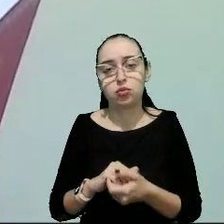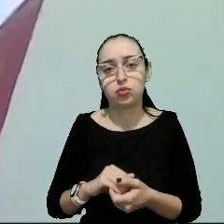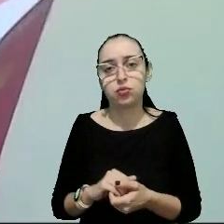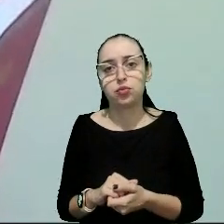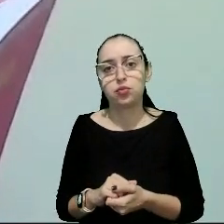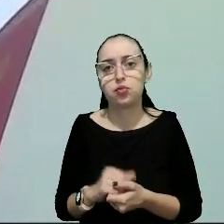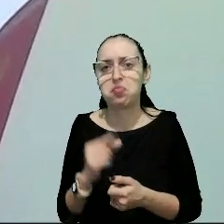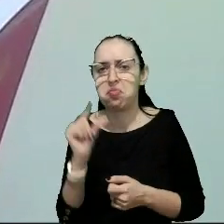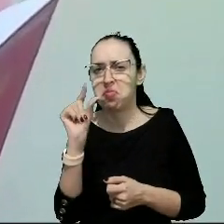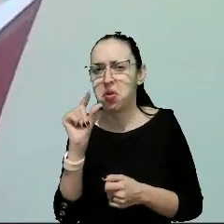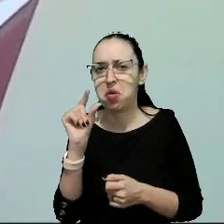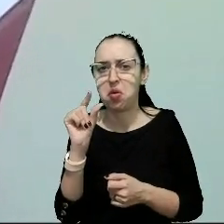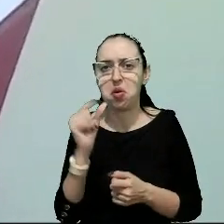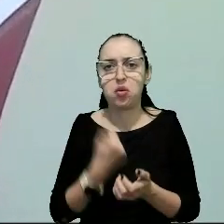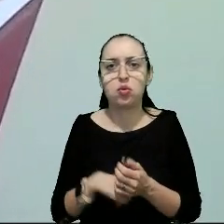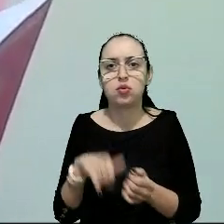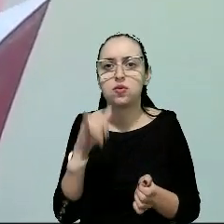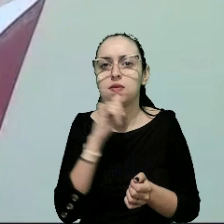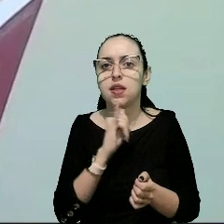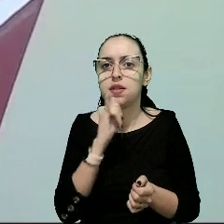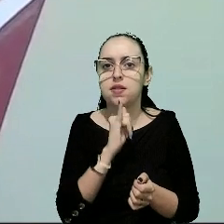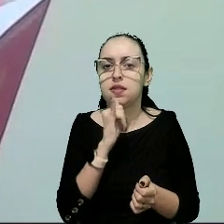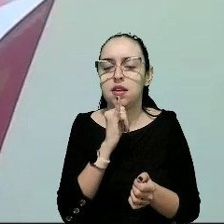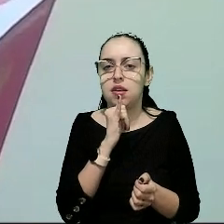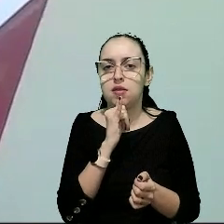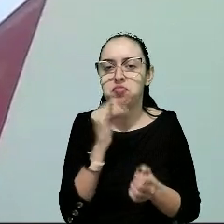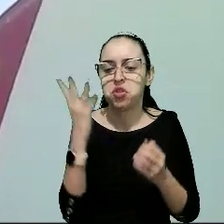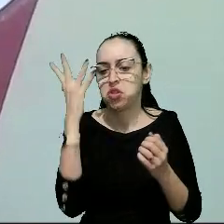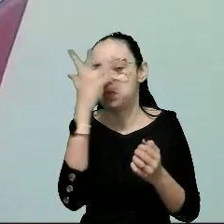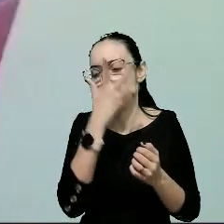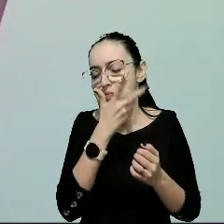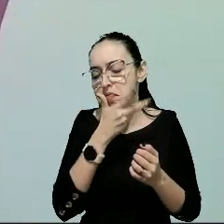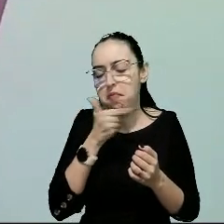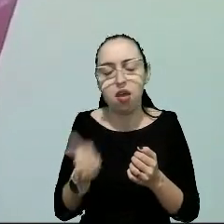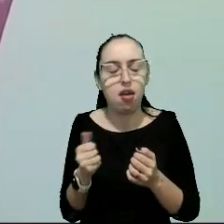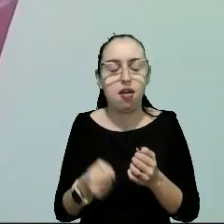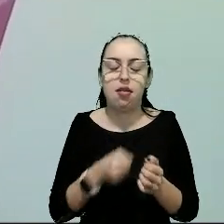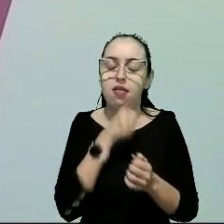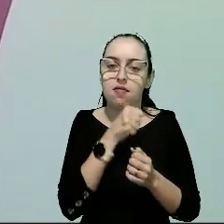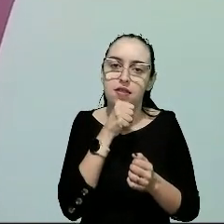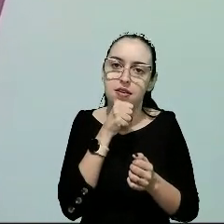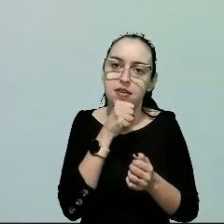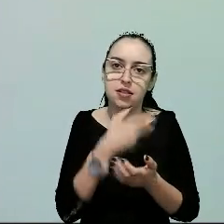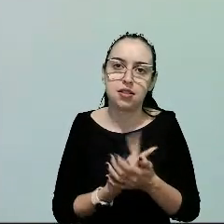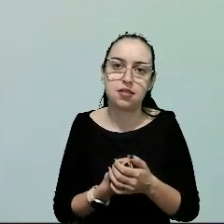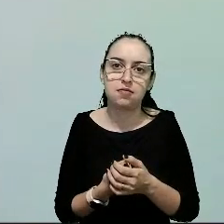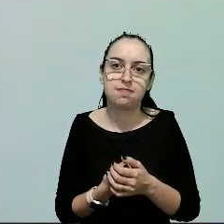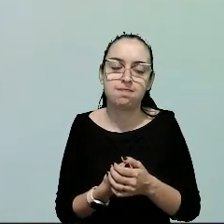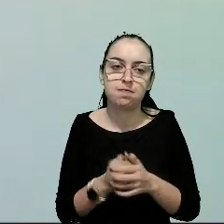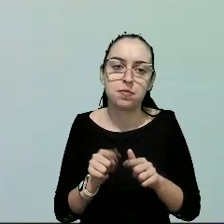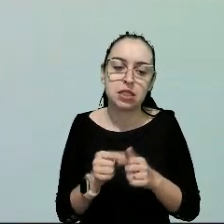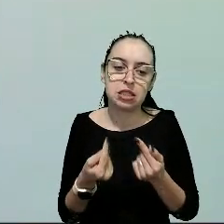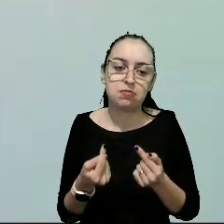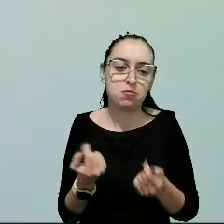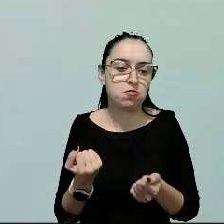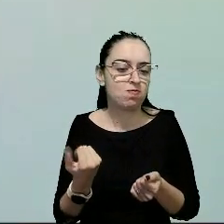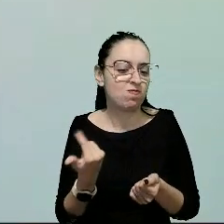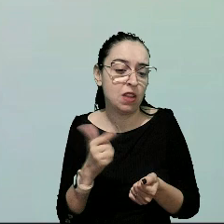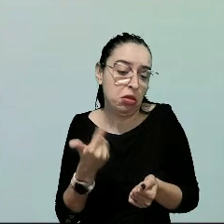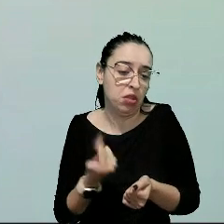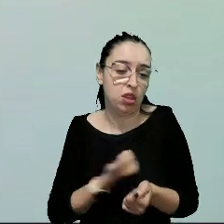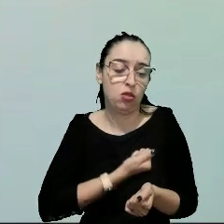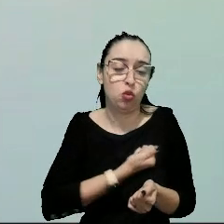sociedade, hoje, são poucos os exemplos de bela velhice, apesar de não serem